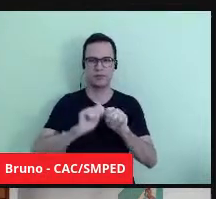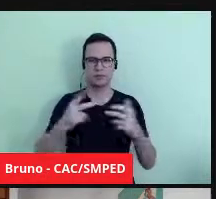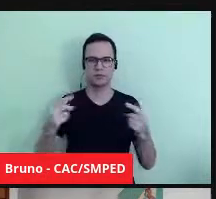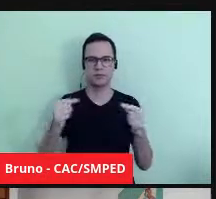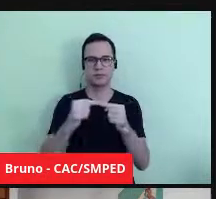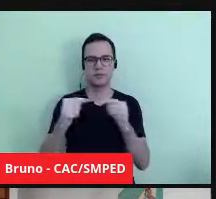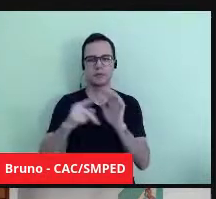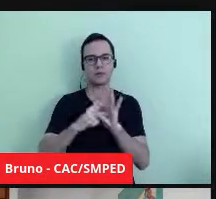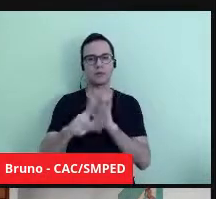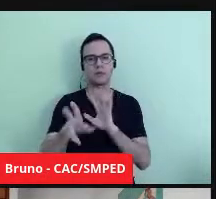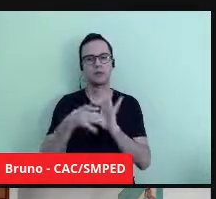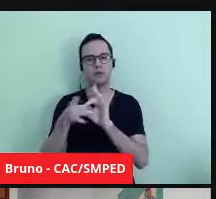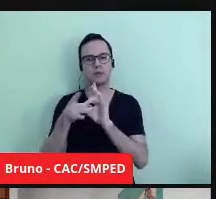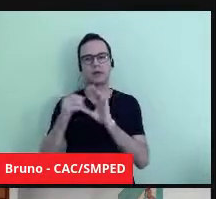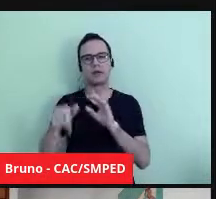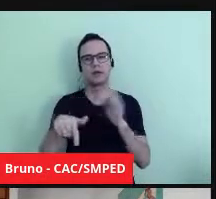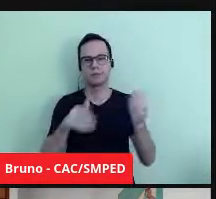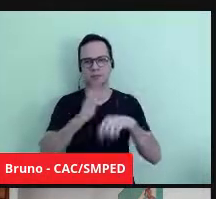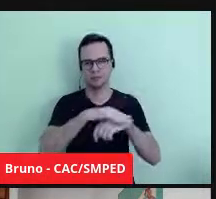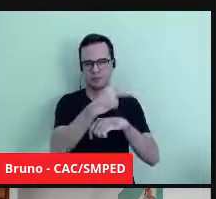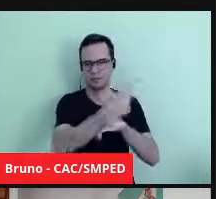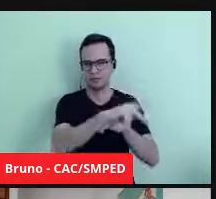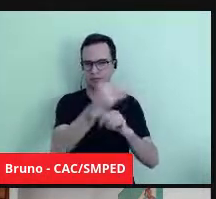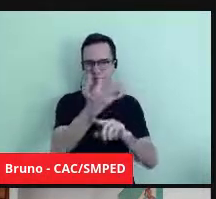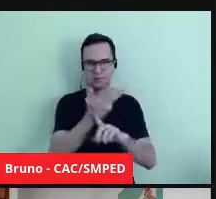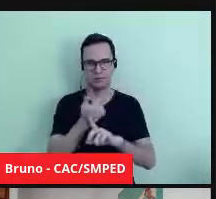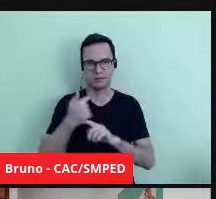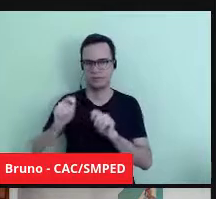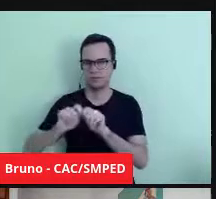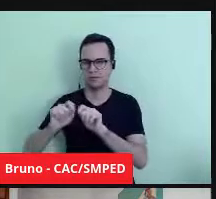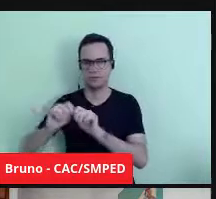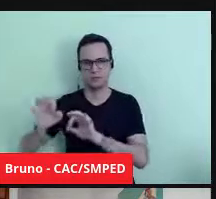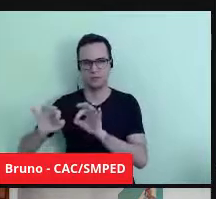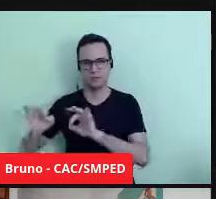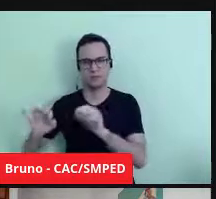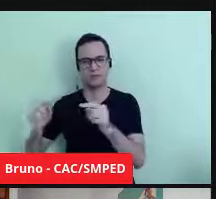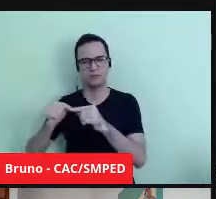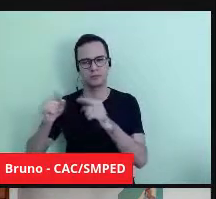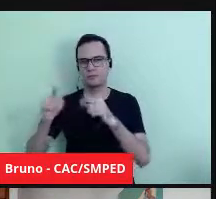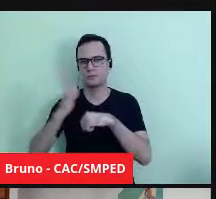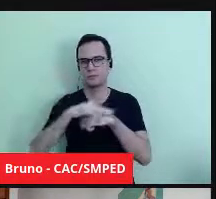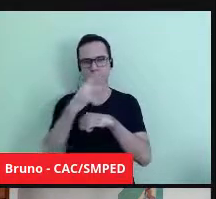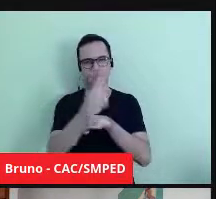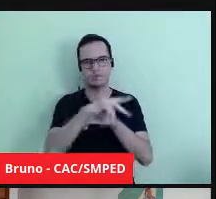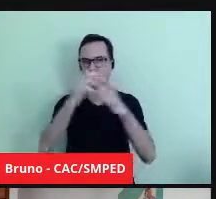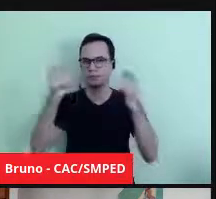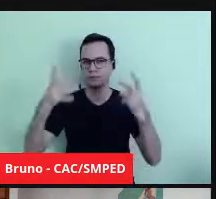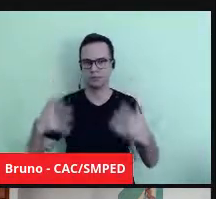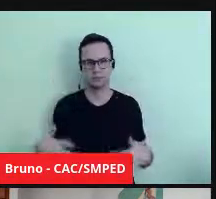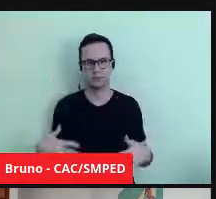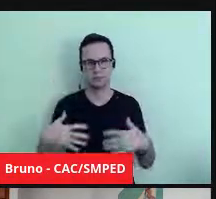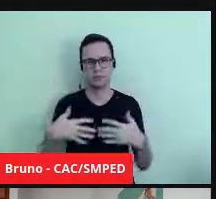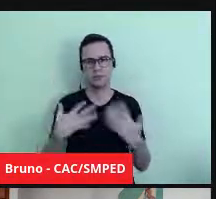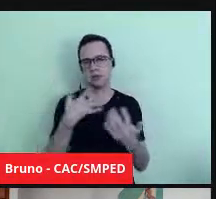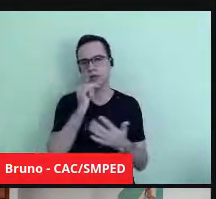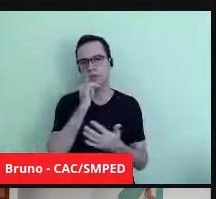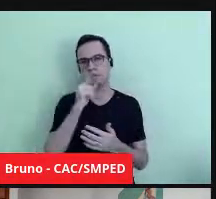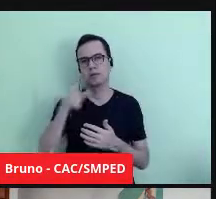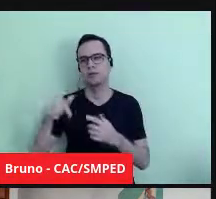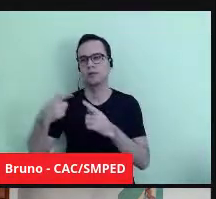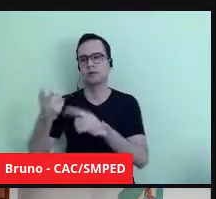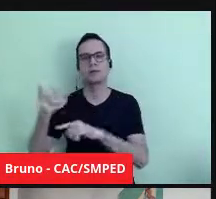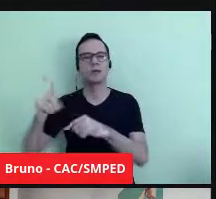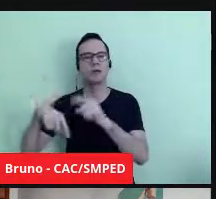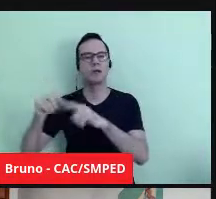das relações que esses artistas criavam com essa experiência e com as questões que eles poderiam colocar. Então, entender esses objetos não só